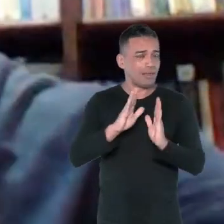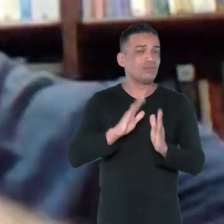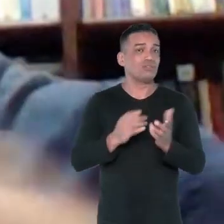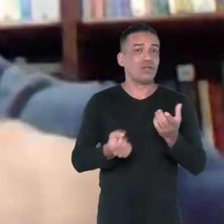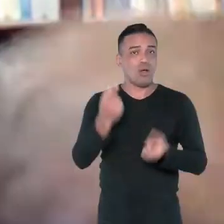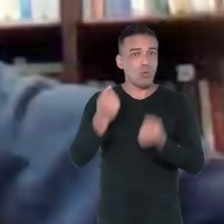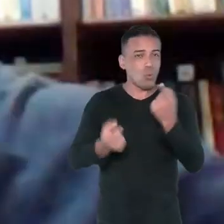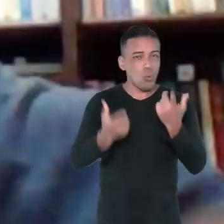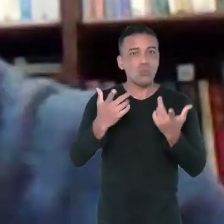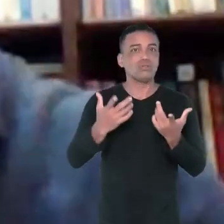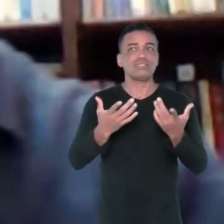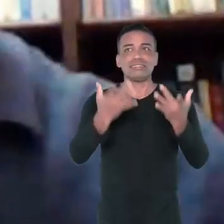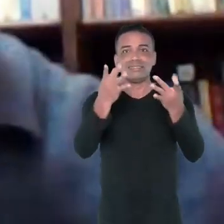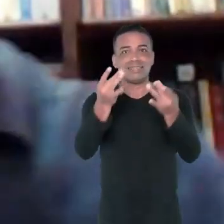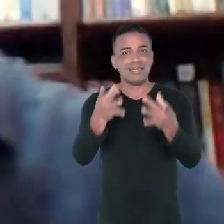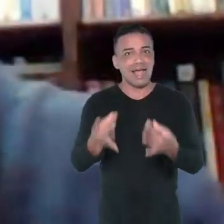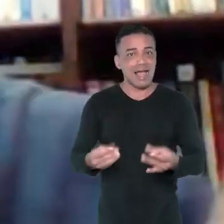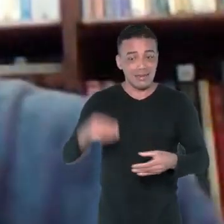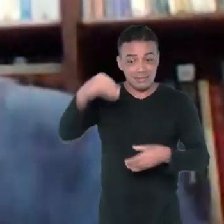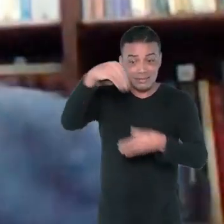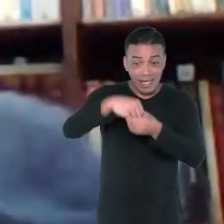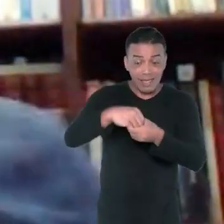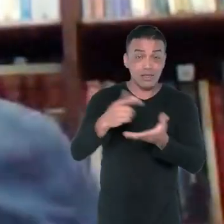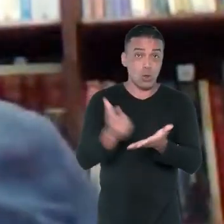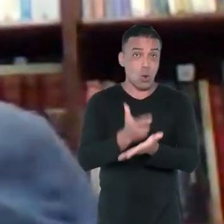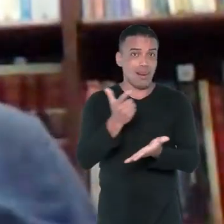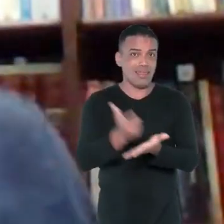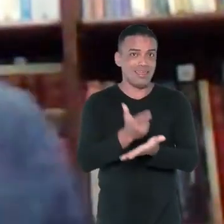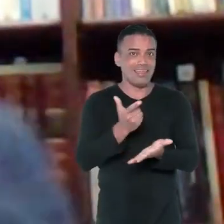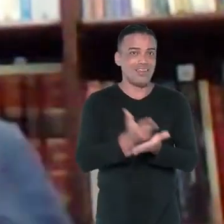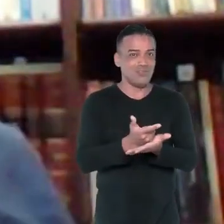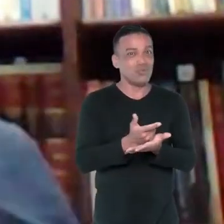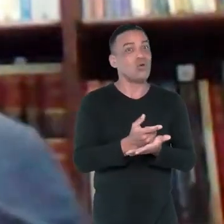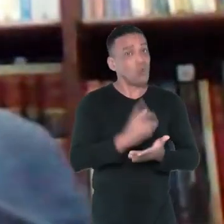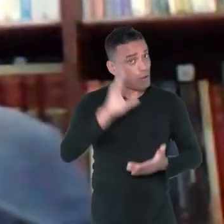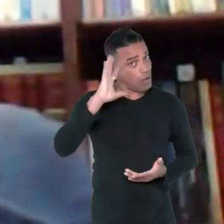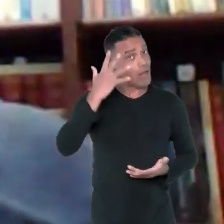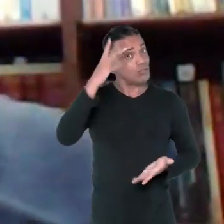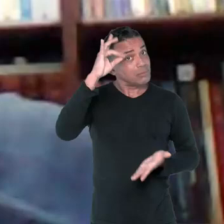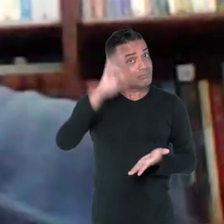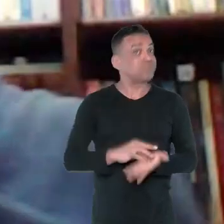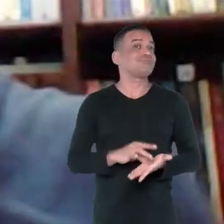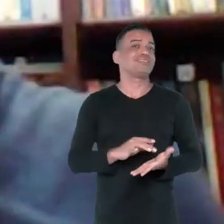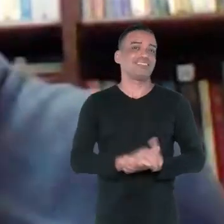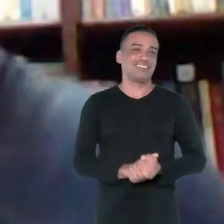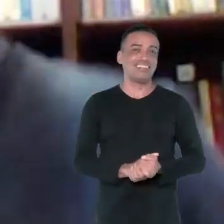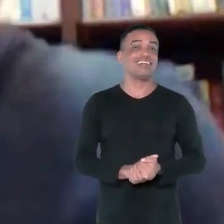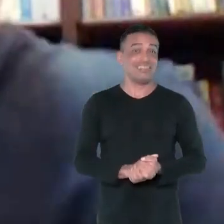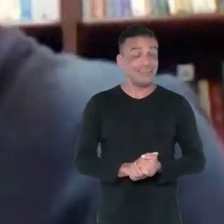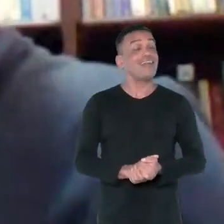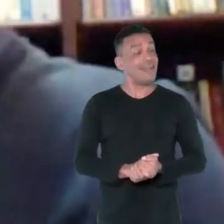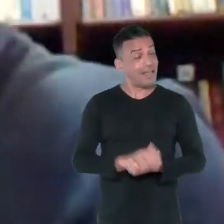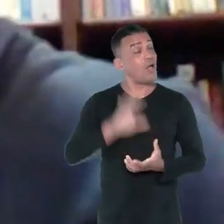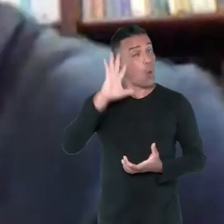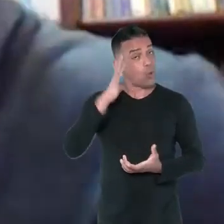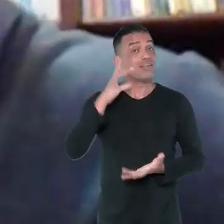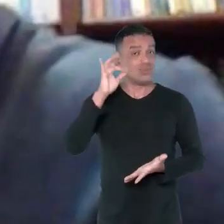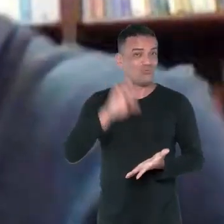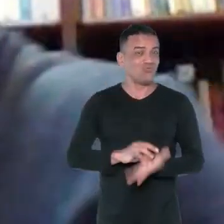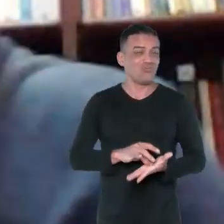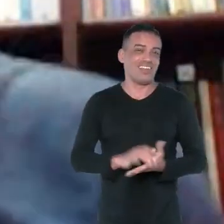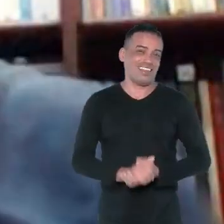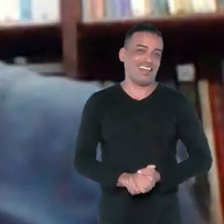algumas coisinhas que estão ali, né, foram, de fato, ocorreram,